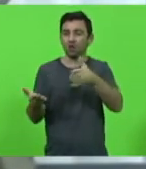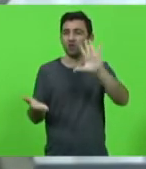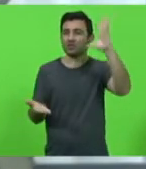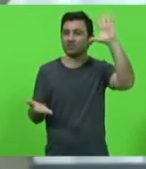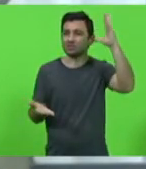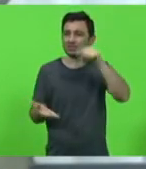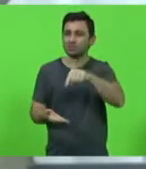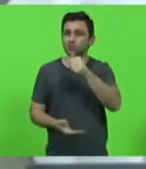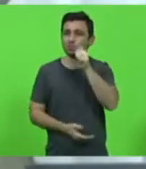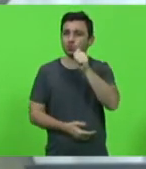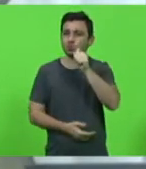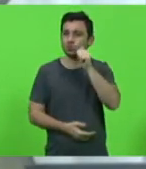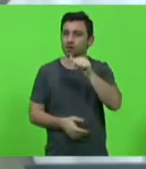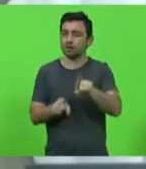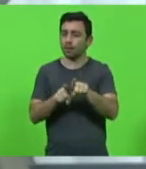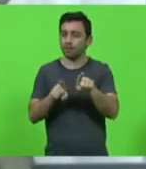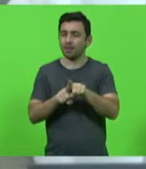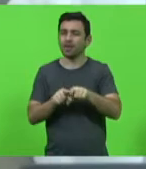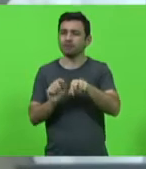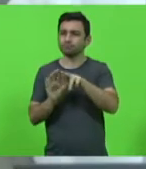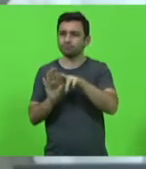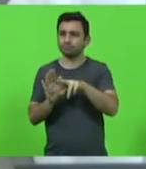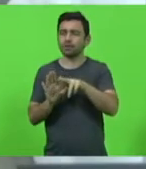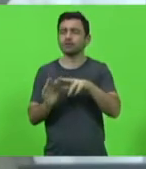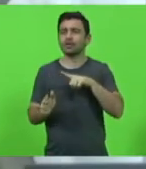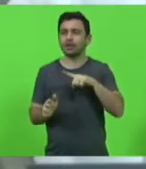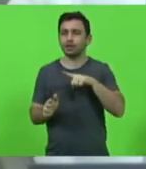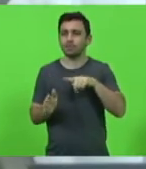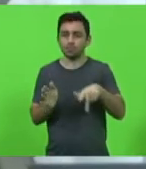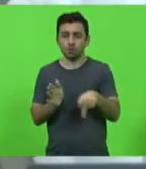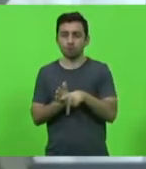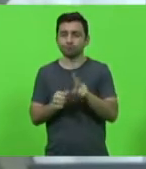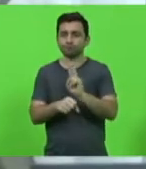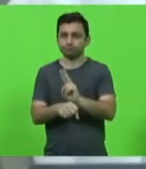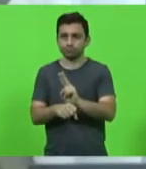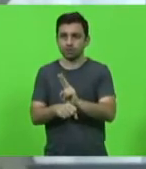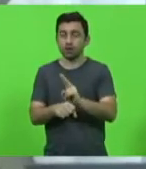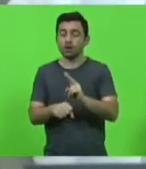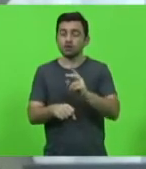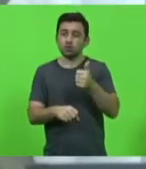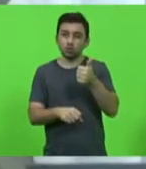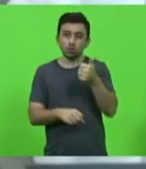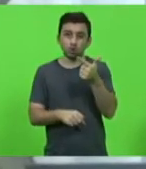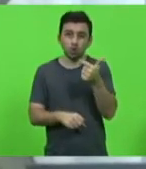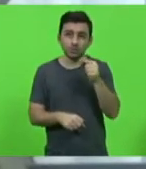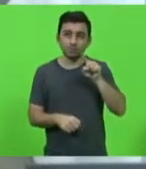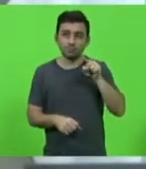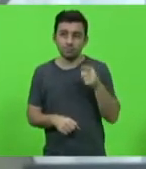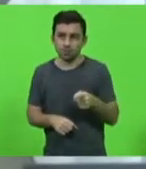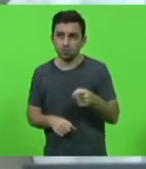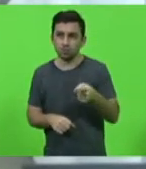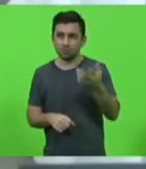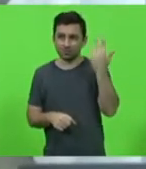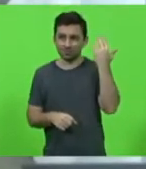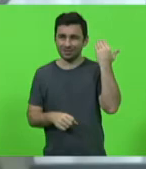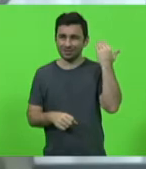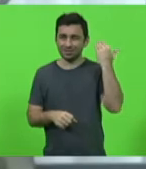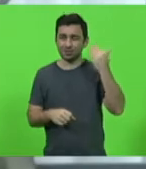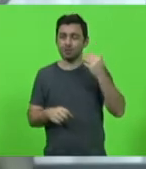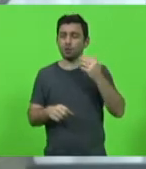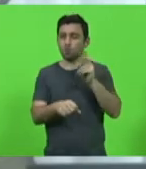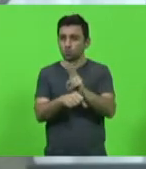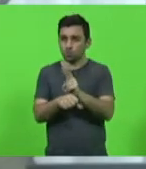já as medidas protetivas, passando de 12 mil medidas protetivas, arredondando o número aqui, para mais